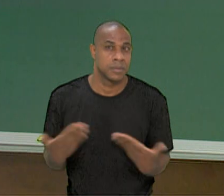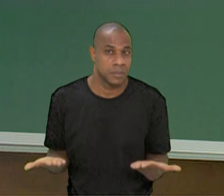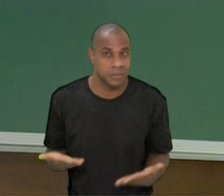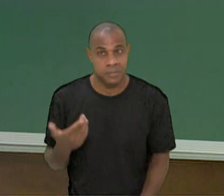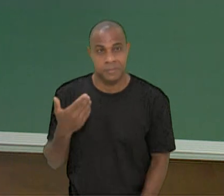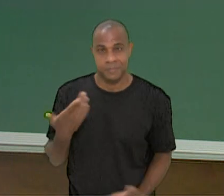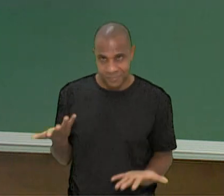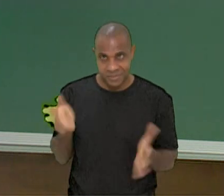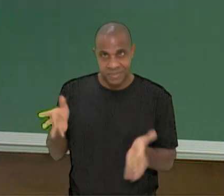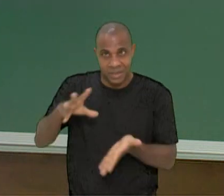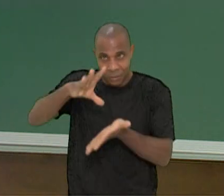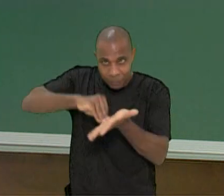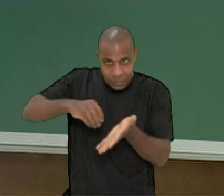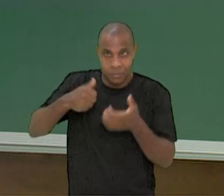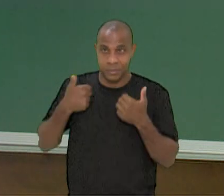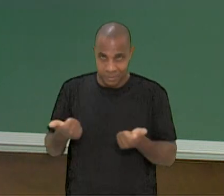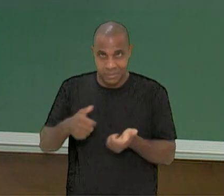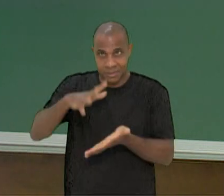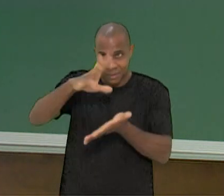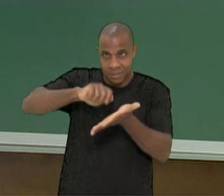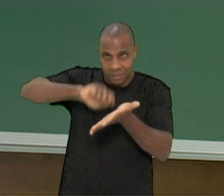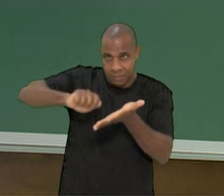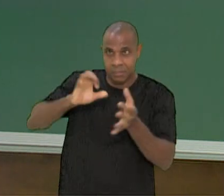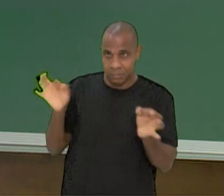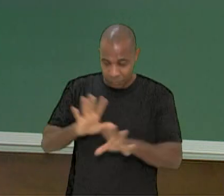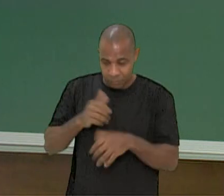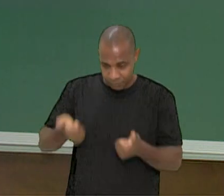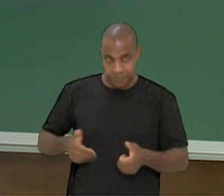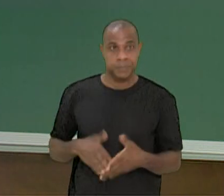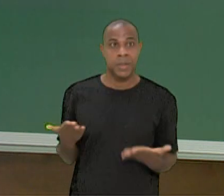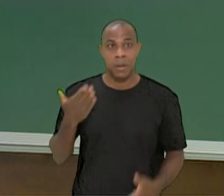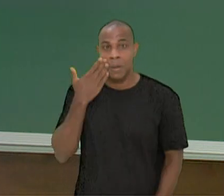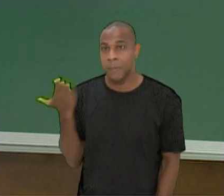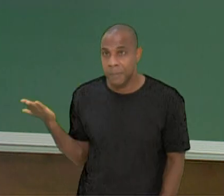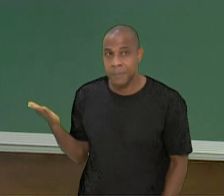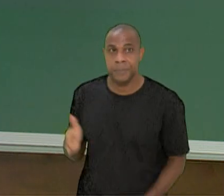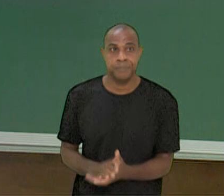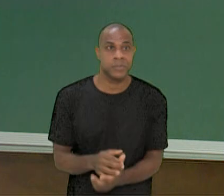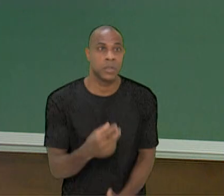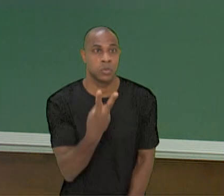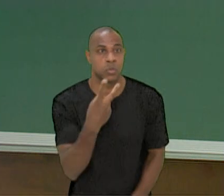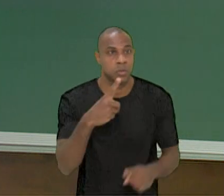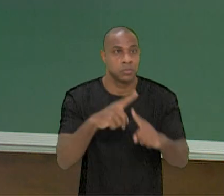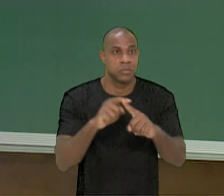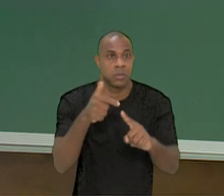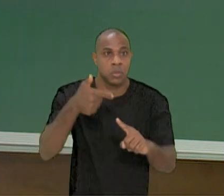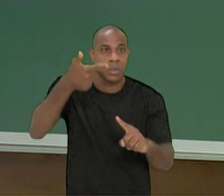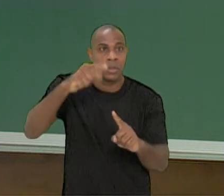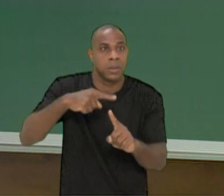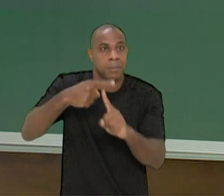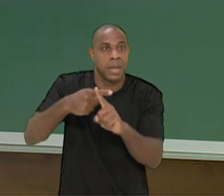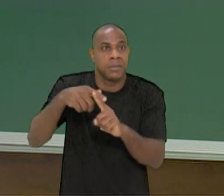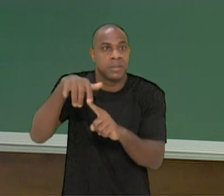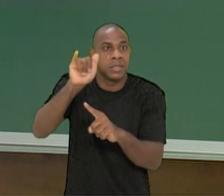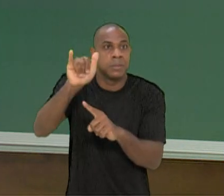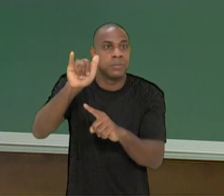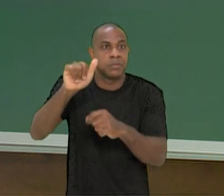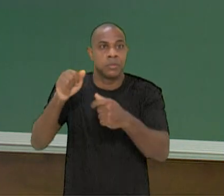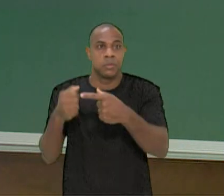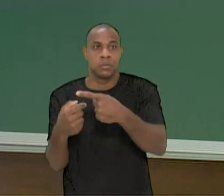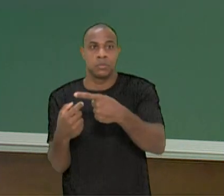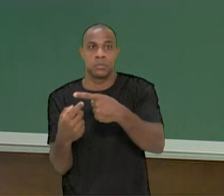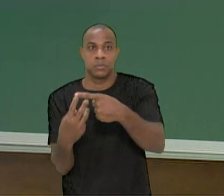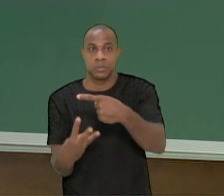Repare então que aqui nos exemplos nós temos 2x² mais y sobre 3. E eu tenho raiz quadrada